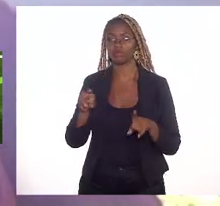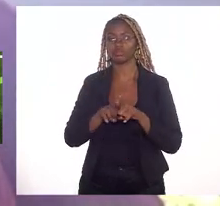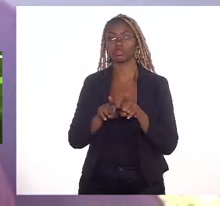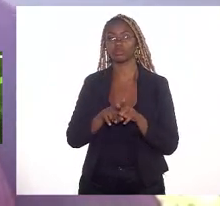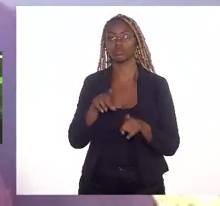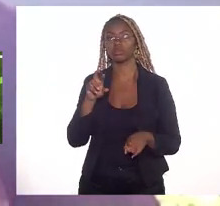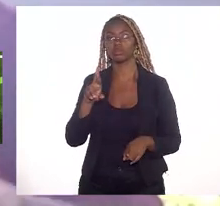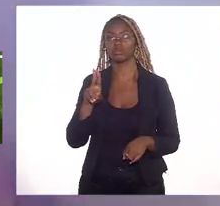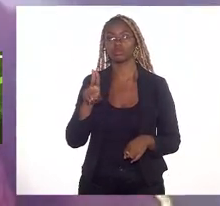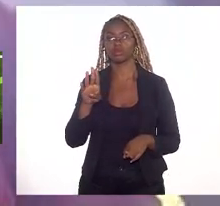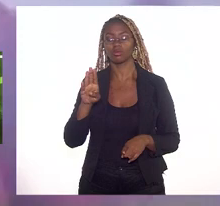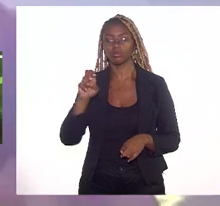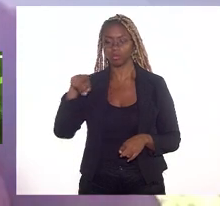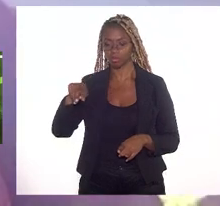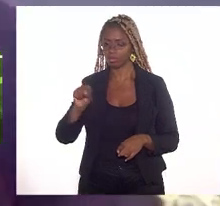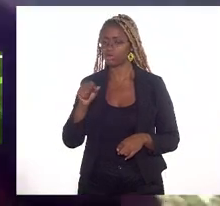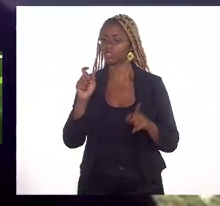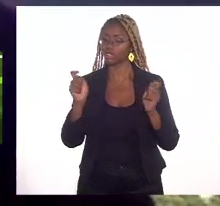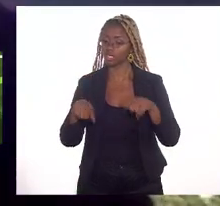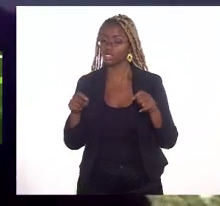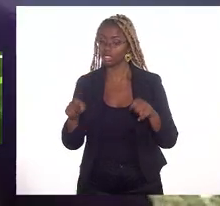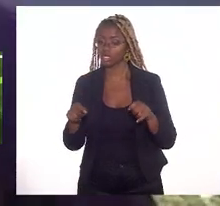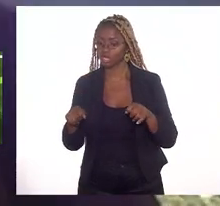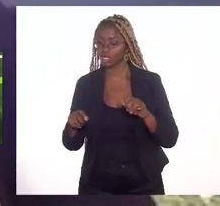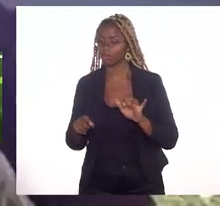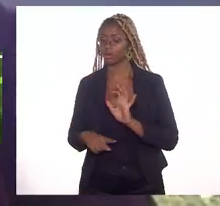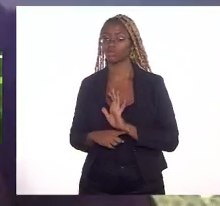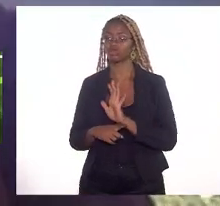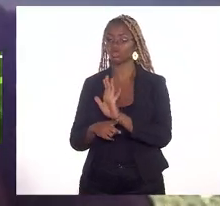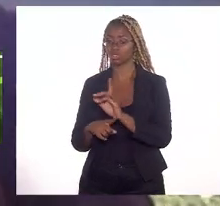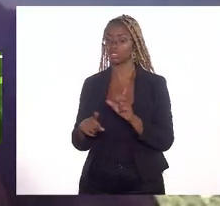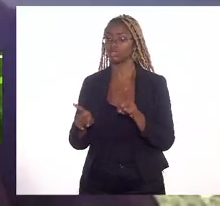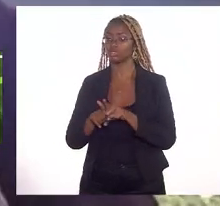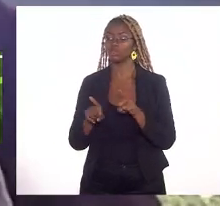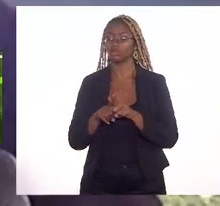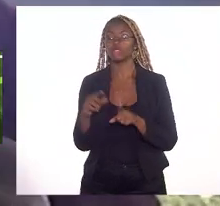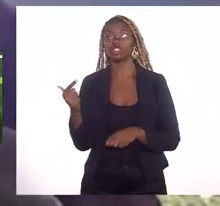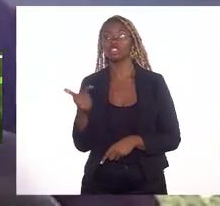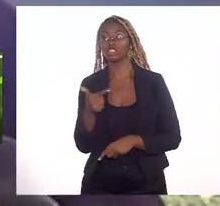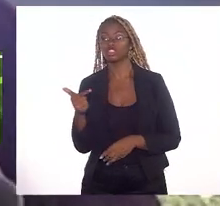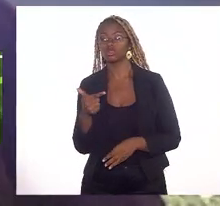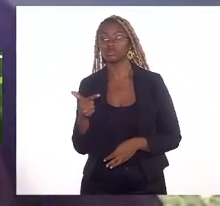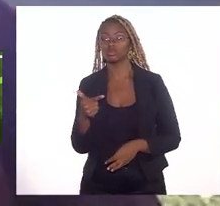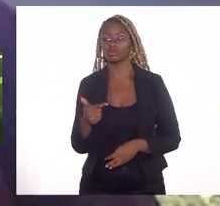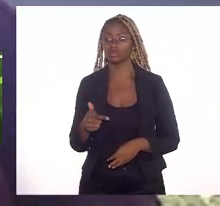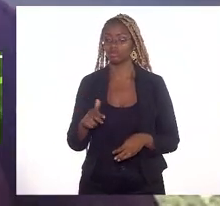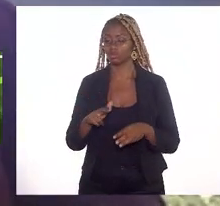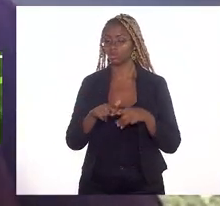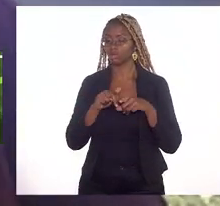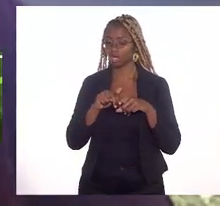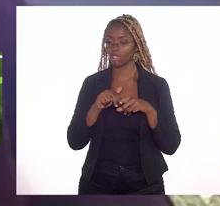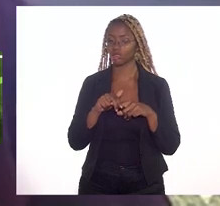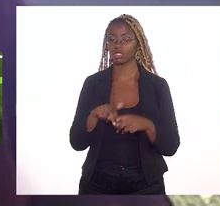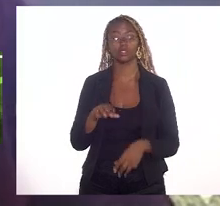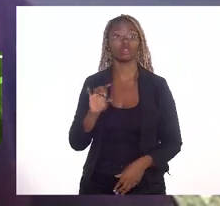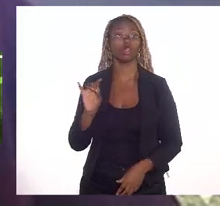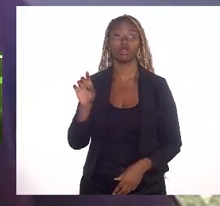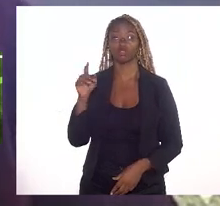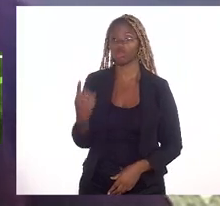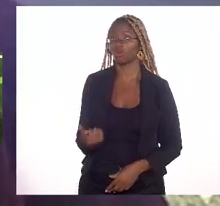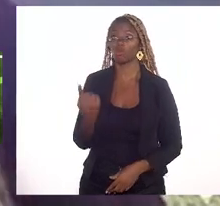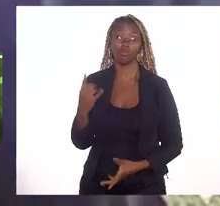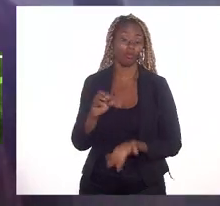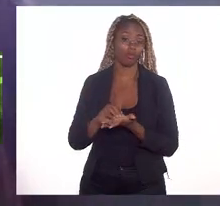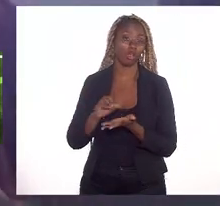tem complexidade para dar conta da demanda. Segundo, porque o Fernandes Figueira, por si só, é insuficiente.